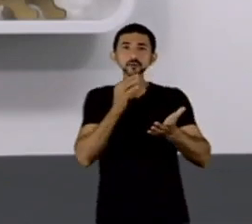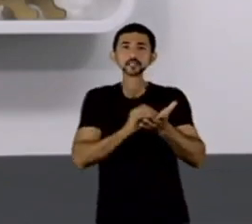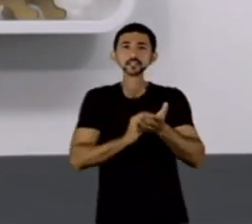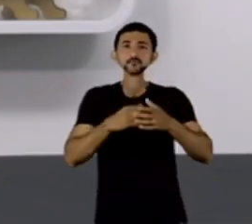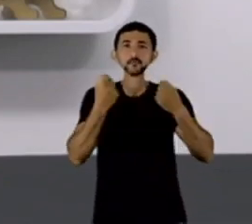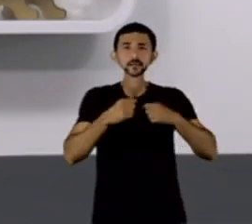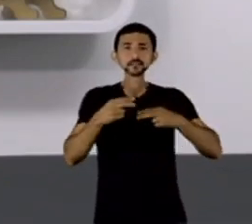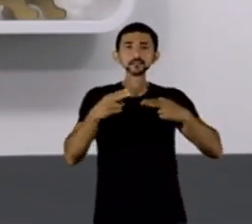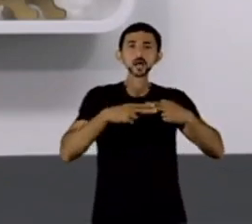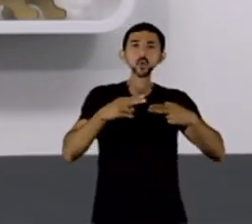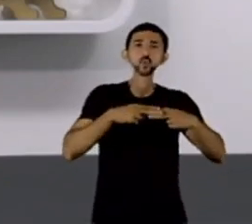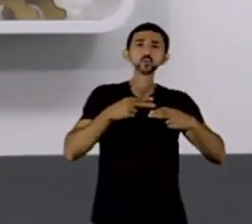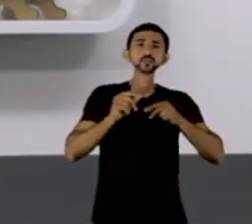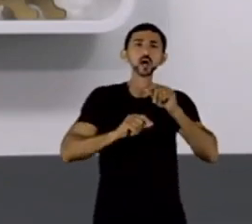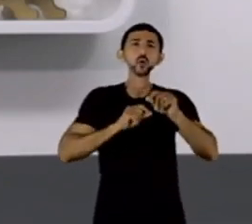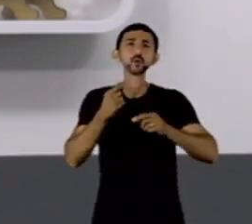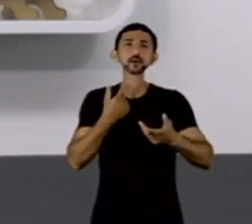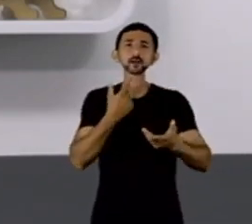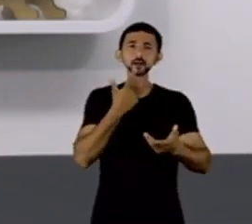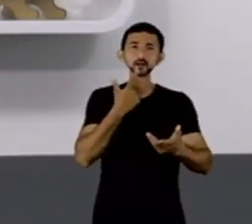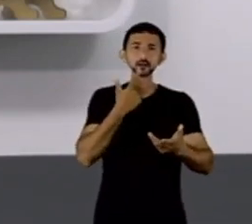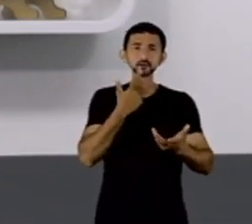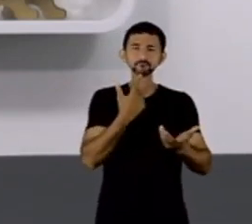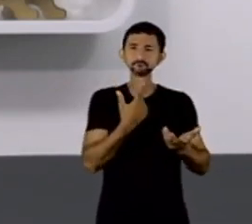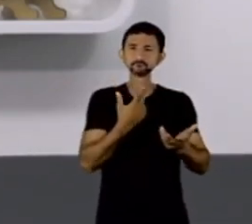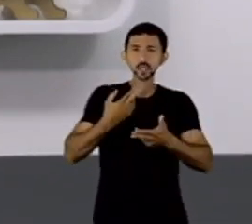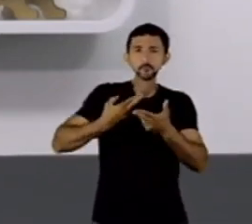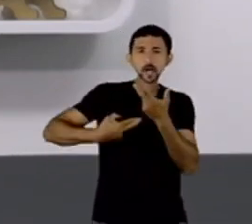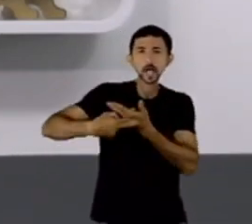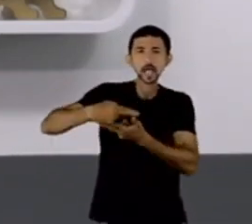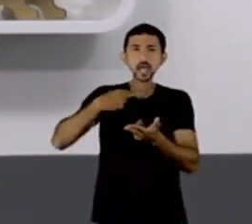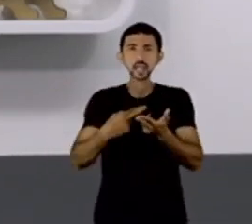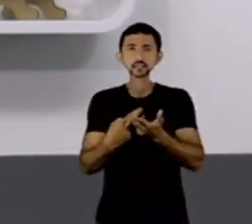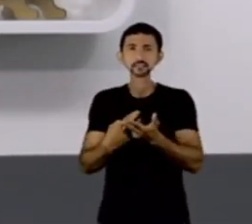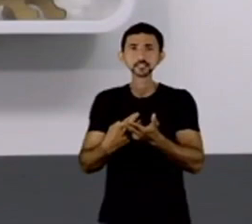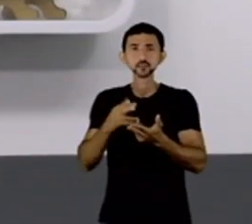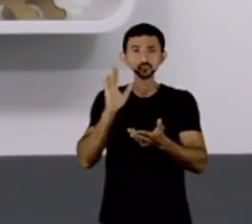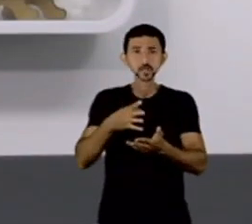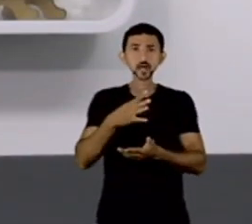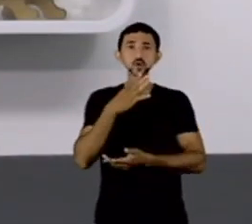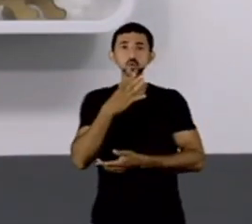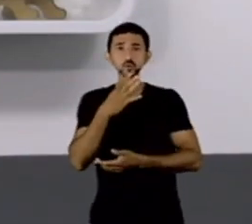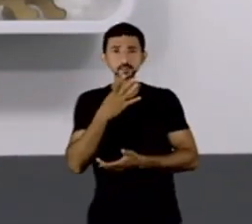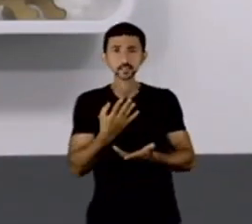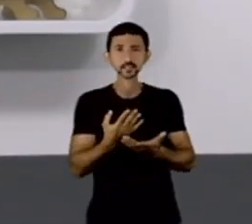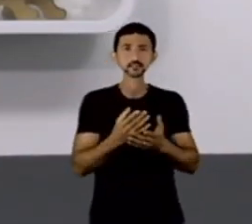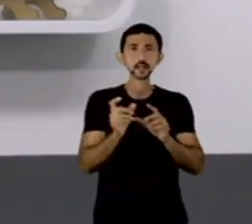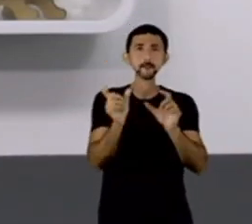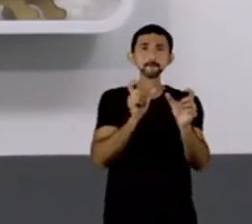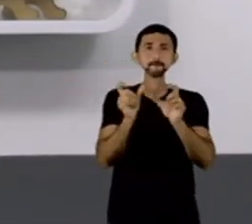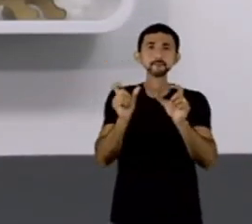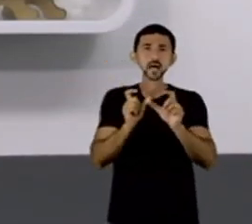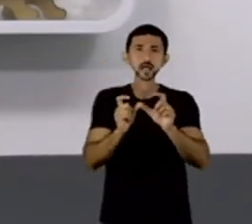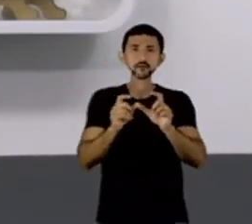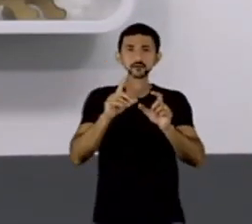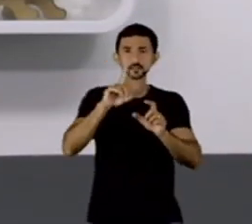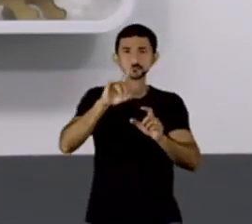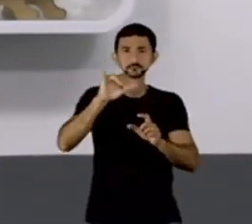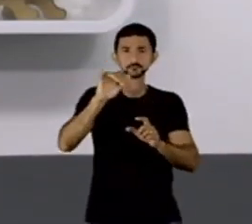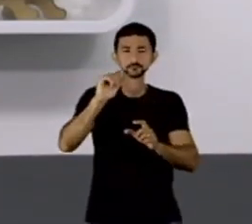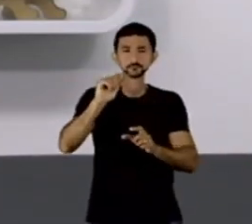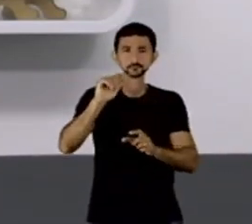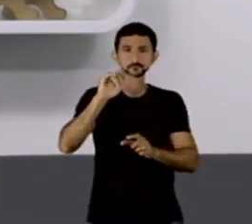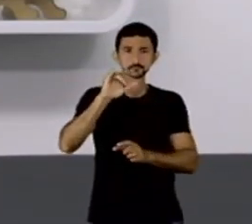nós usamos uma expressão que ela tem uma relação com aquilo que você já conhece dela, que é a palavrinha discurso.